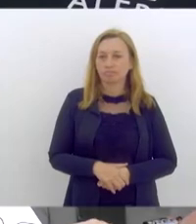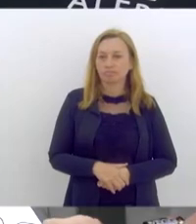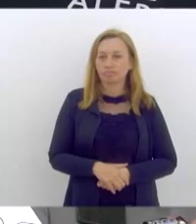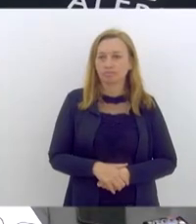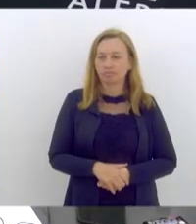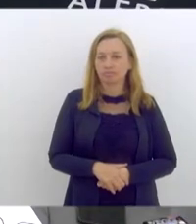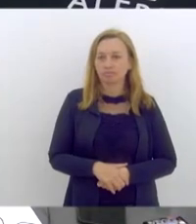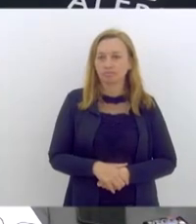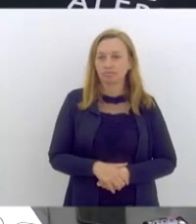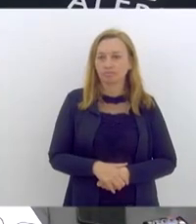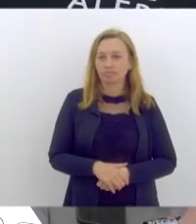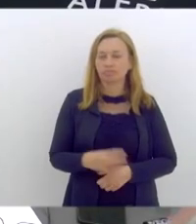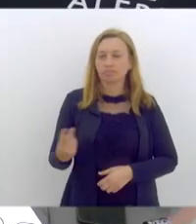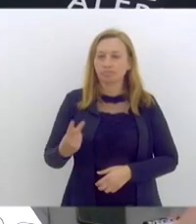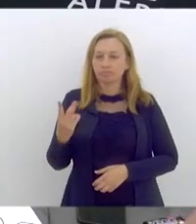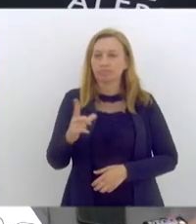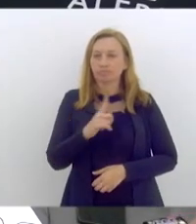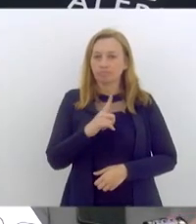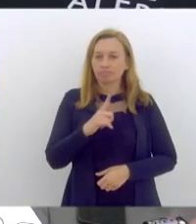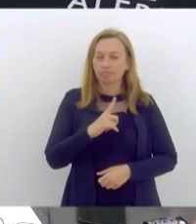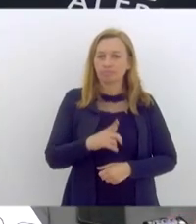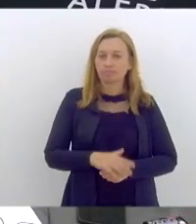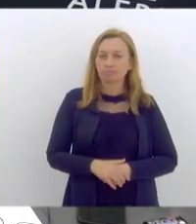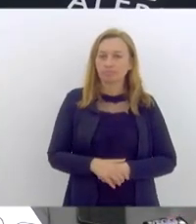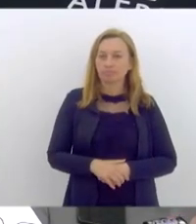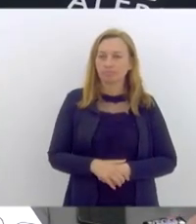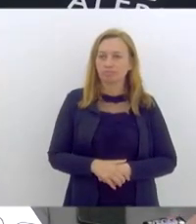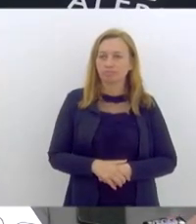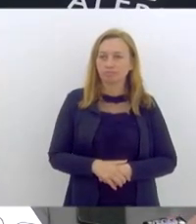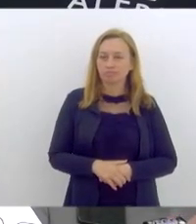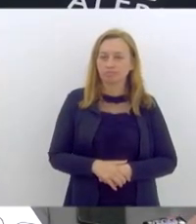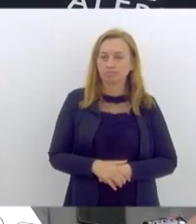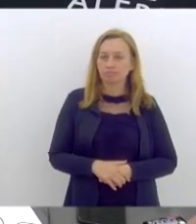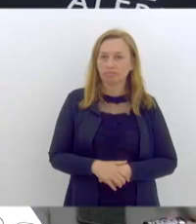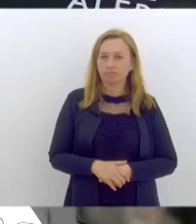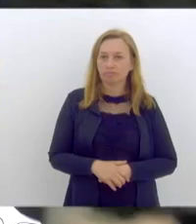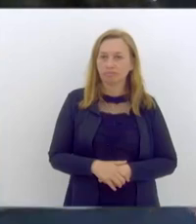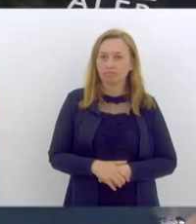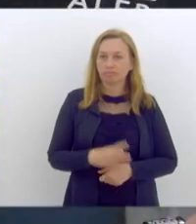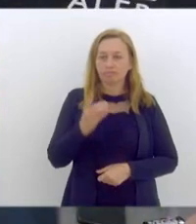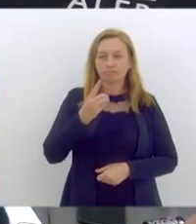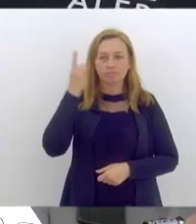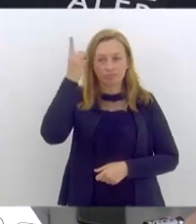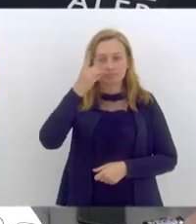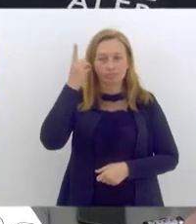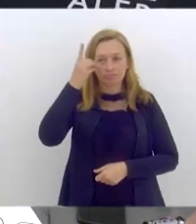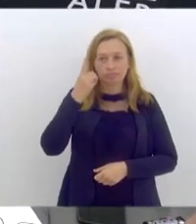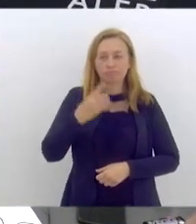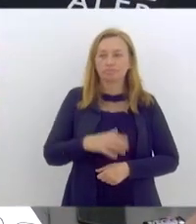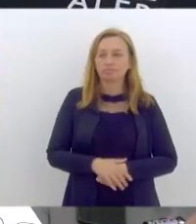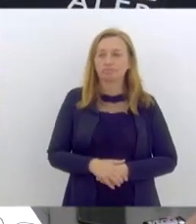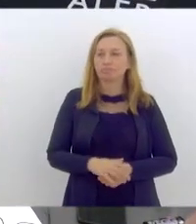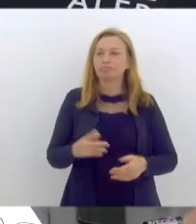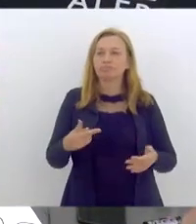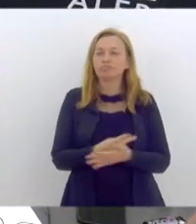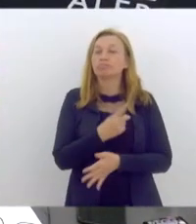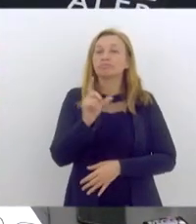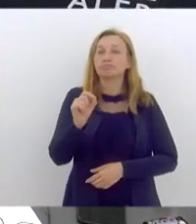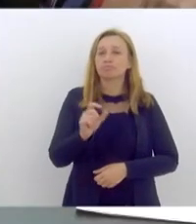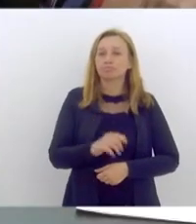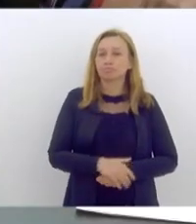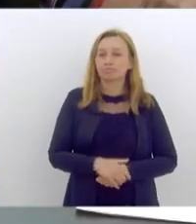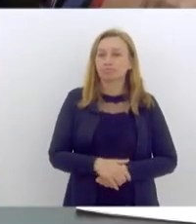muito válida a posição do deputado ocorre que